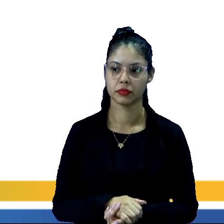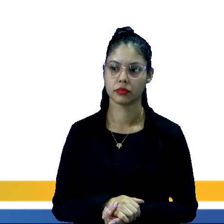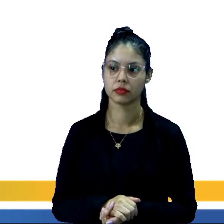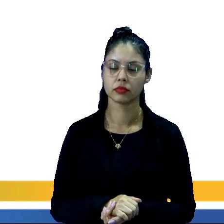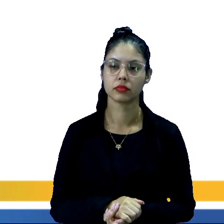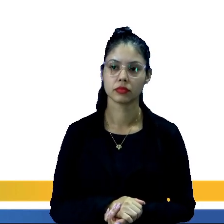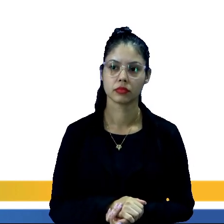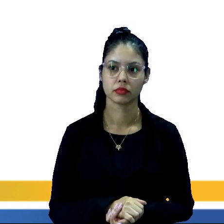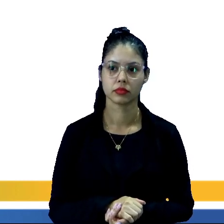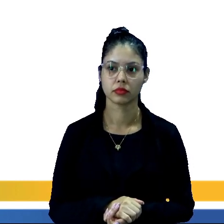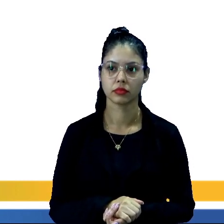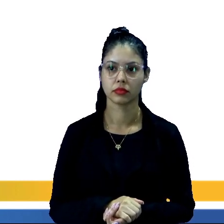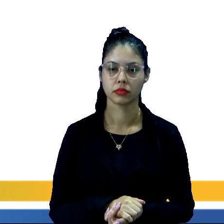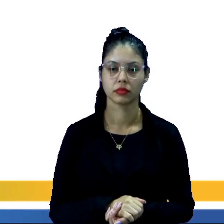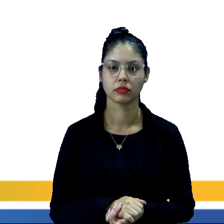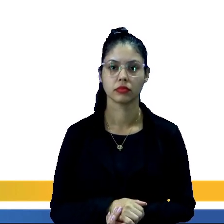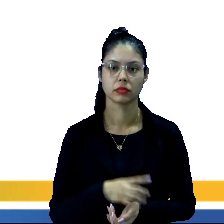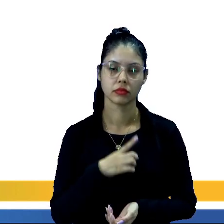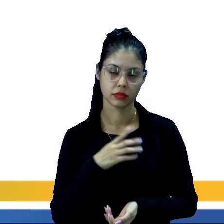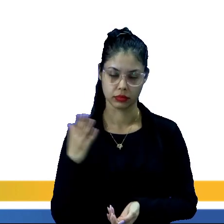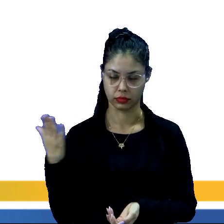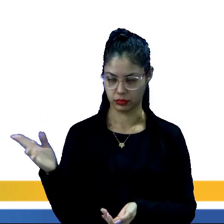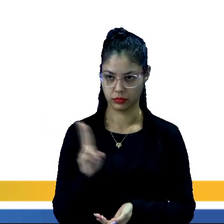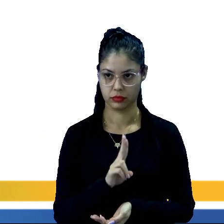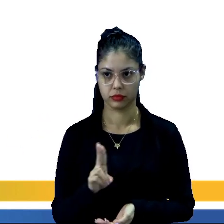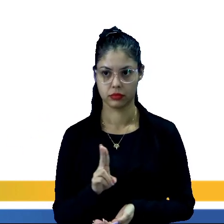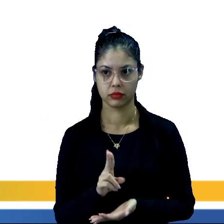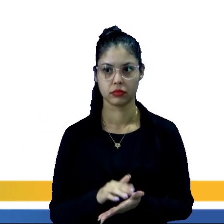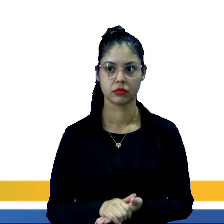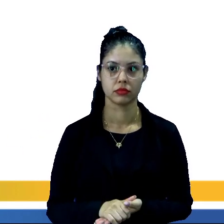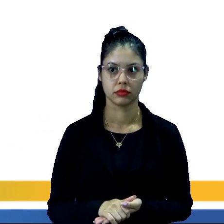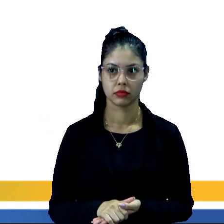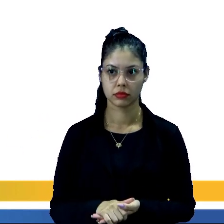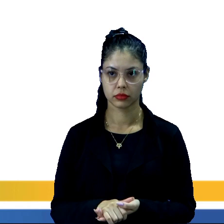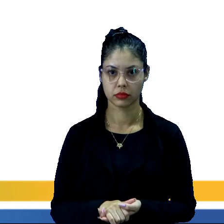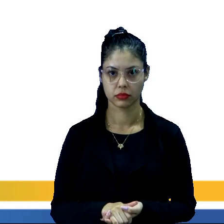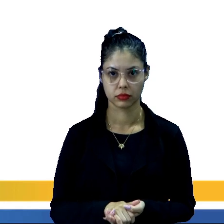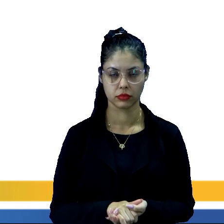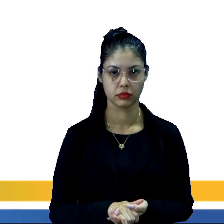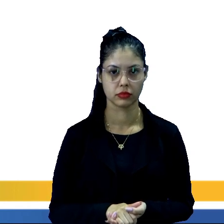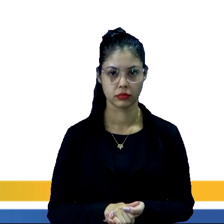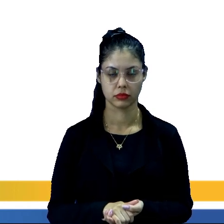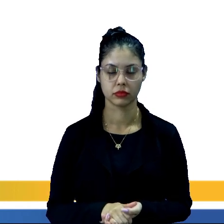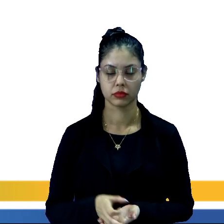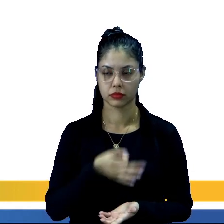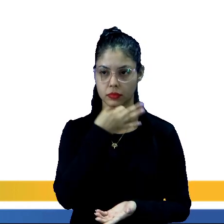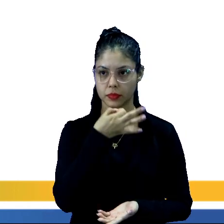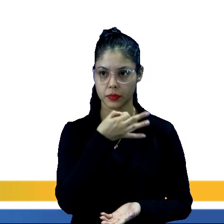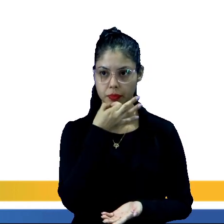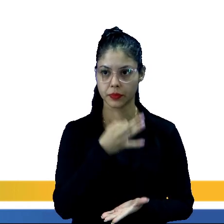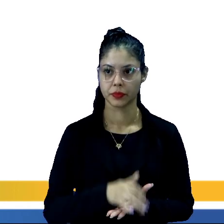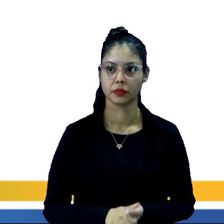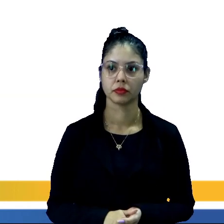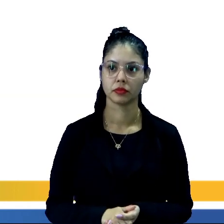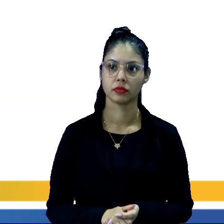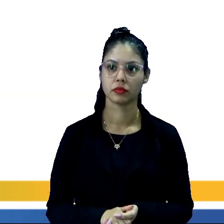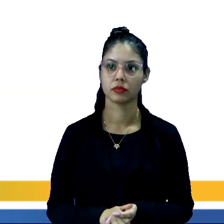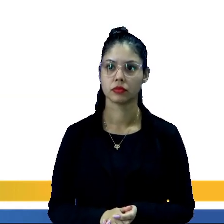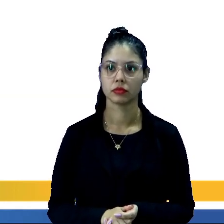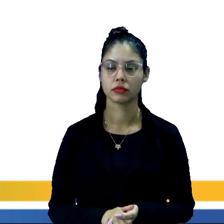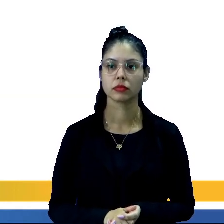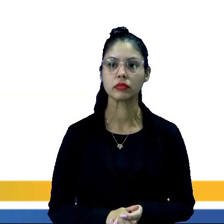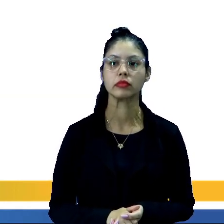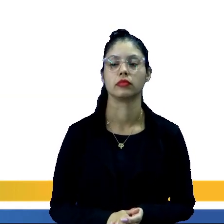Então, temos aí, né, o que chamamos aí de defesa de opinião, tá?